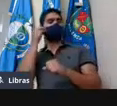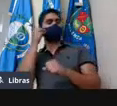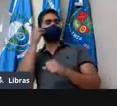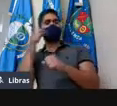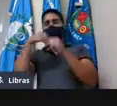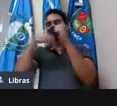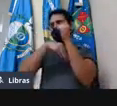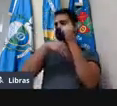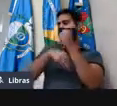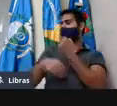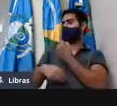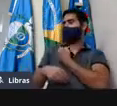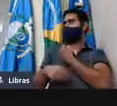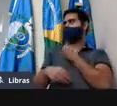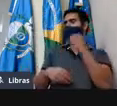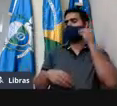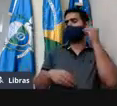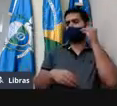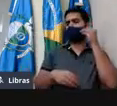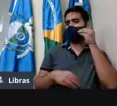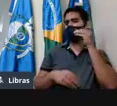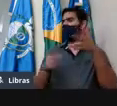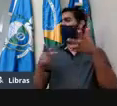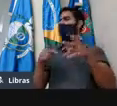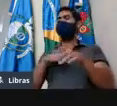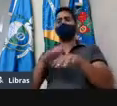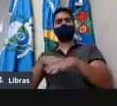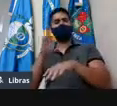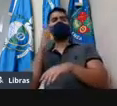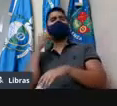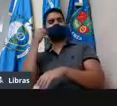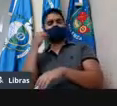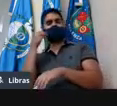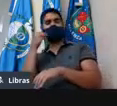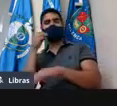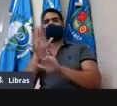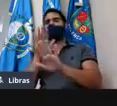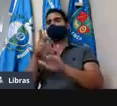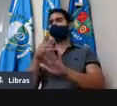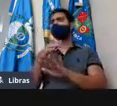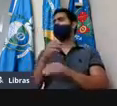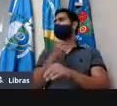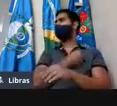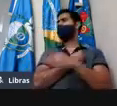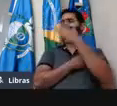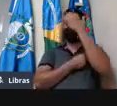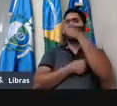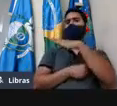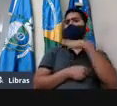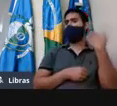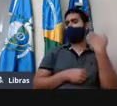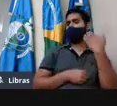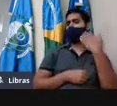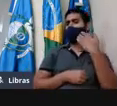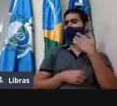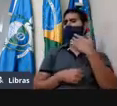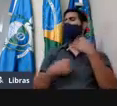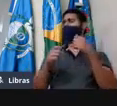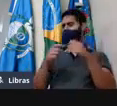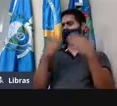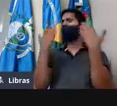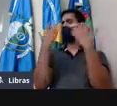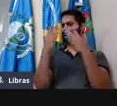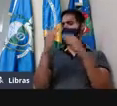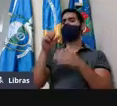os números sobre testagem. Aqui lá testa mais do que aqui. Mas quando a gente fala óbito e número geral, a gente tem que